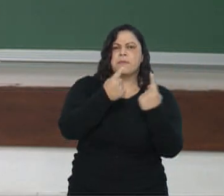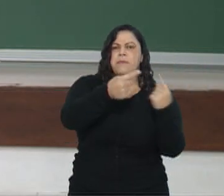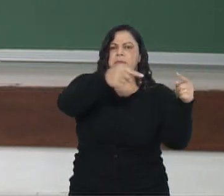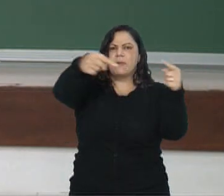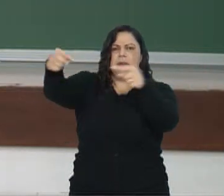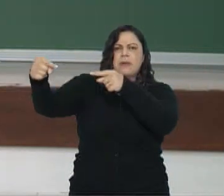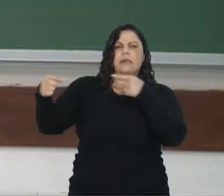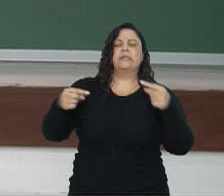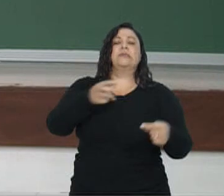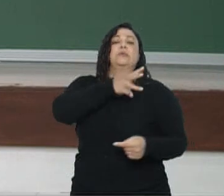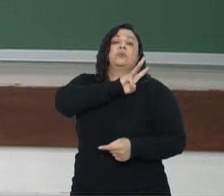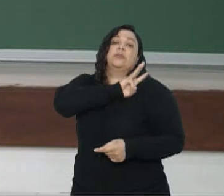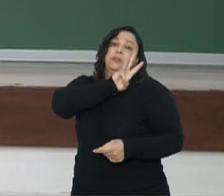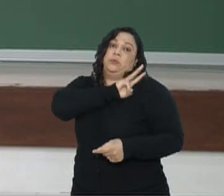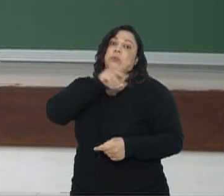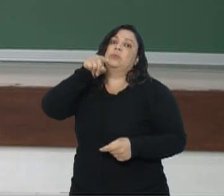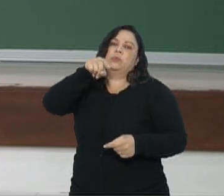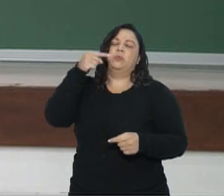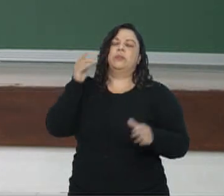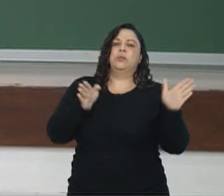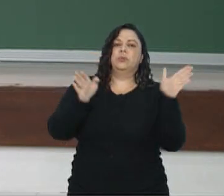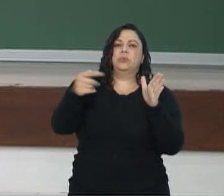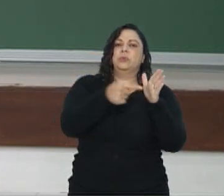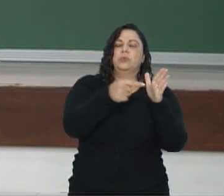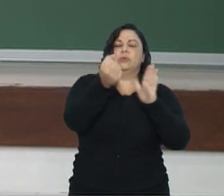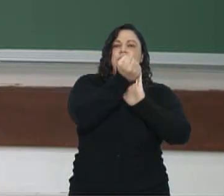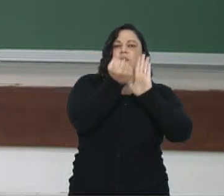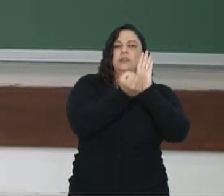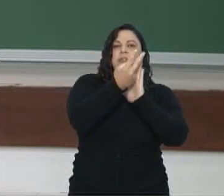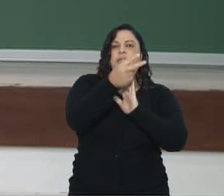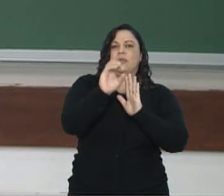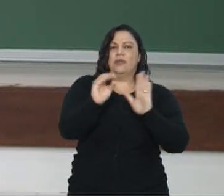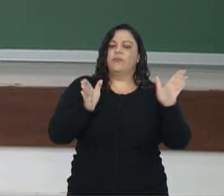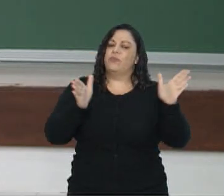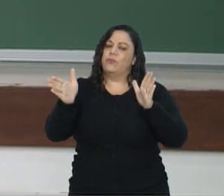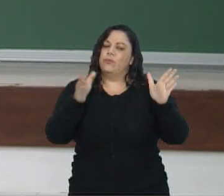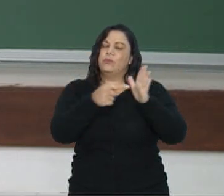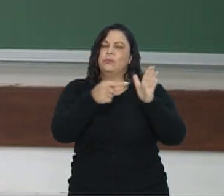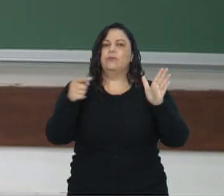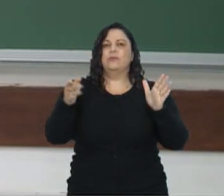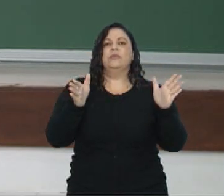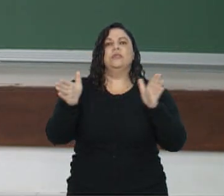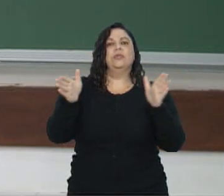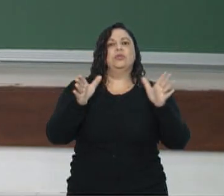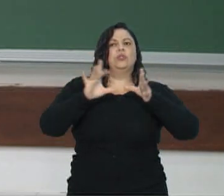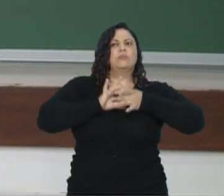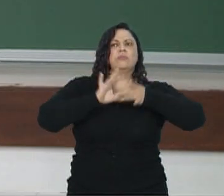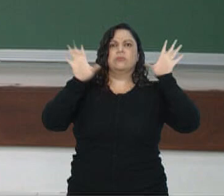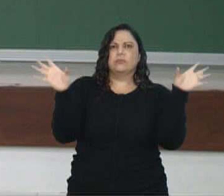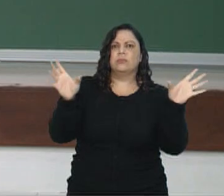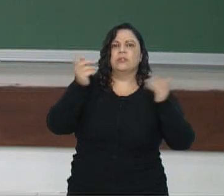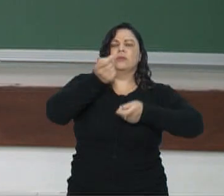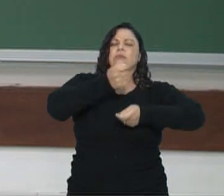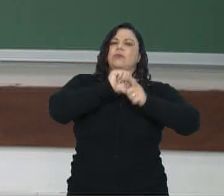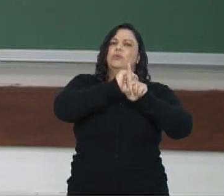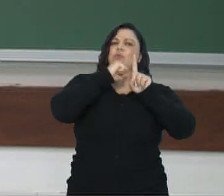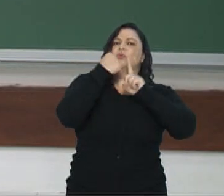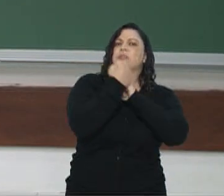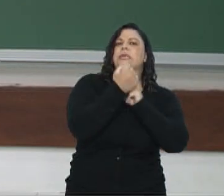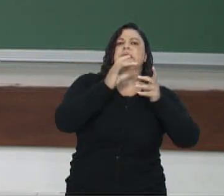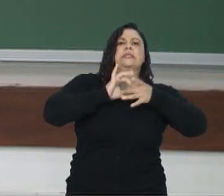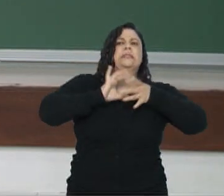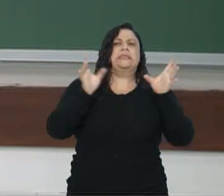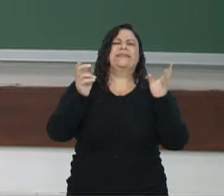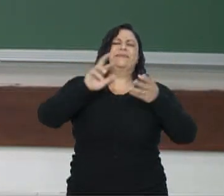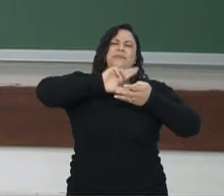parte do assunto no século XX, em que você vai ter regimes socialistas, liberais, você vai ter projetos utopistas,